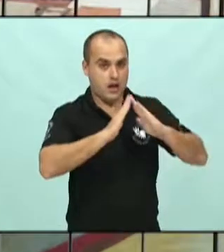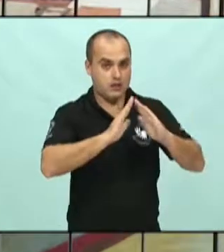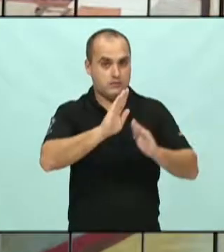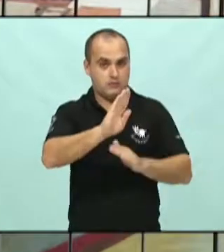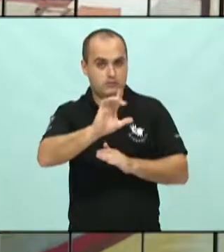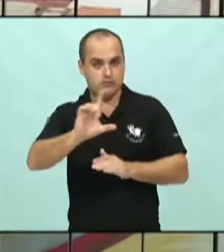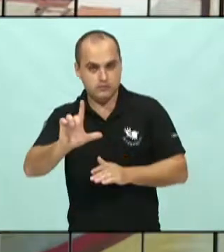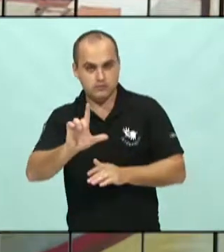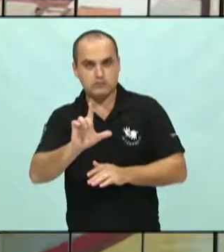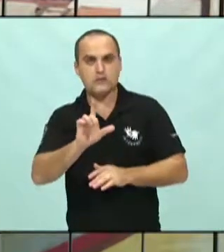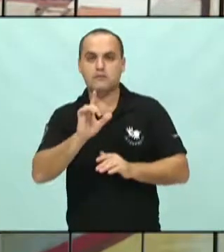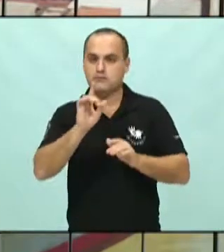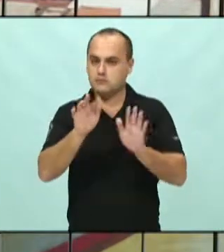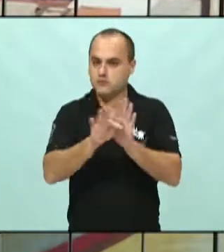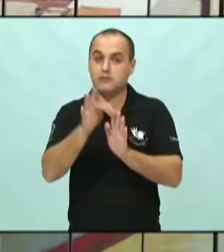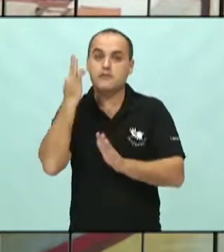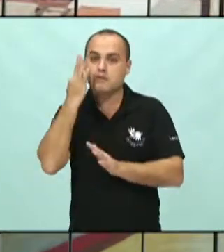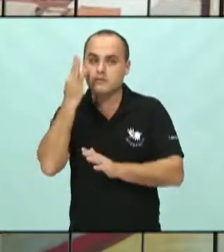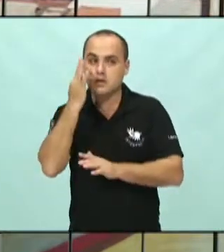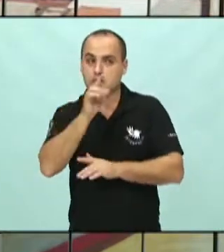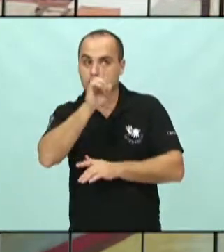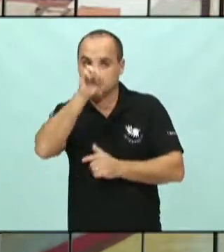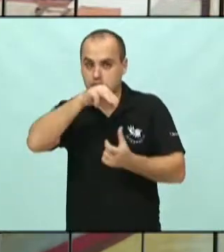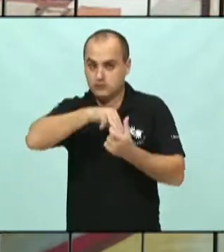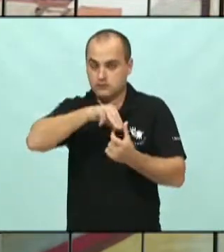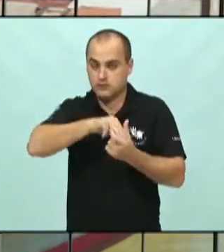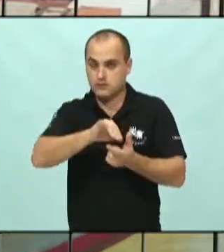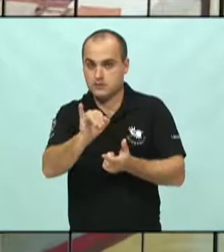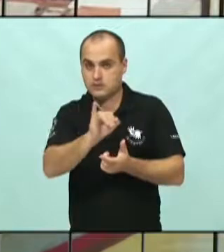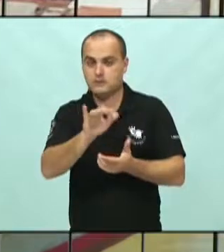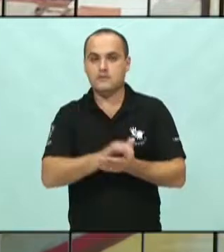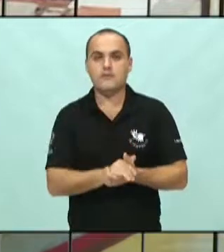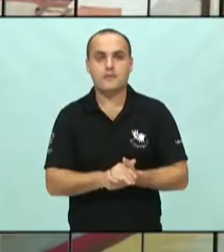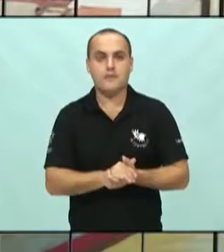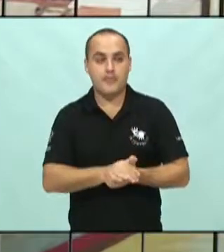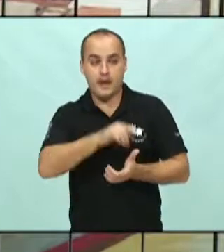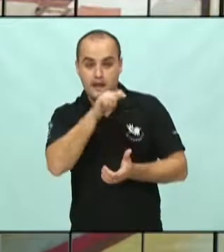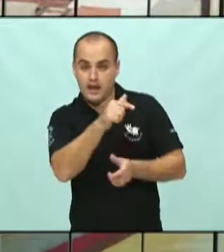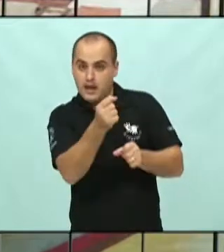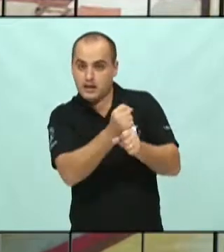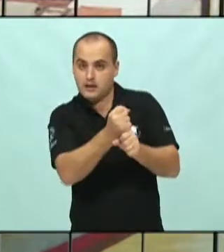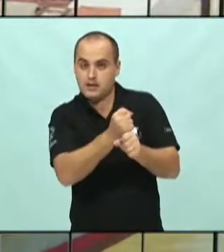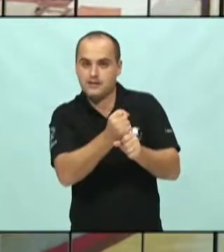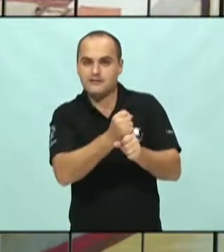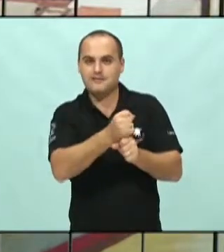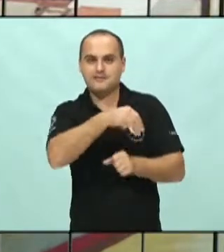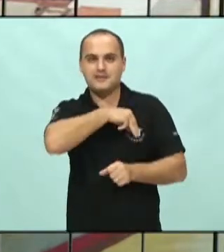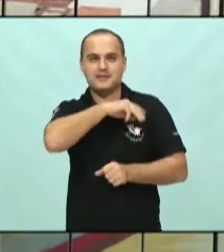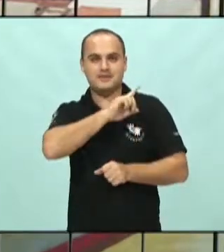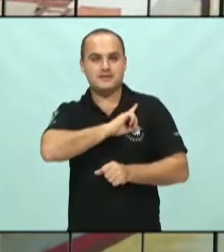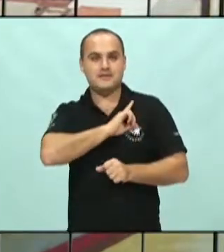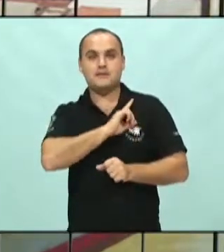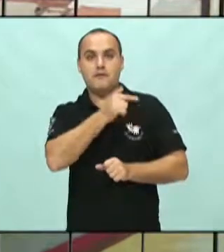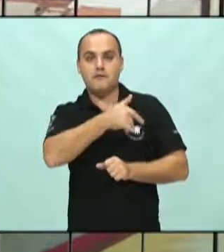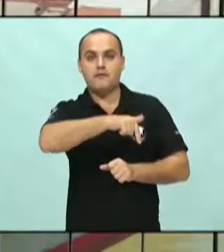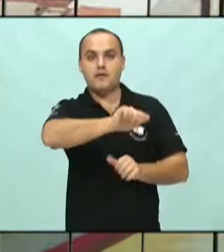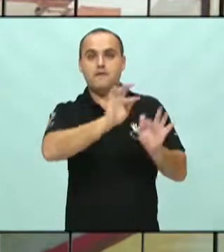Univale, em Itajaí. E justamente naquele período o Marcílio tinha ido para a final do Campeonato Catarinense e havia um